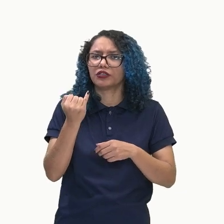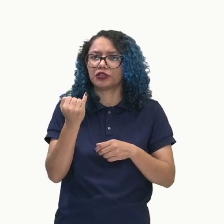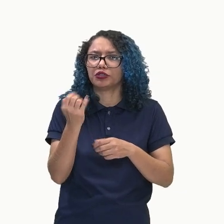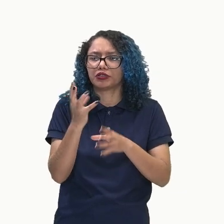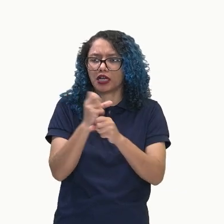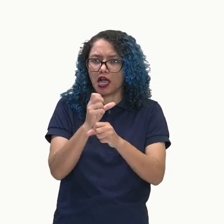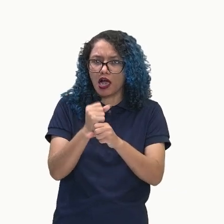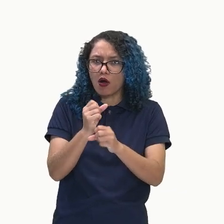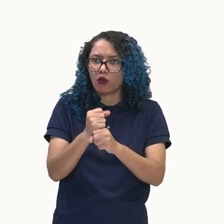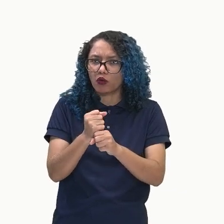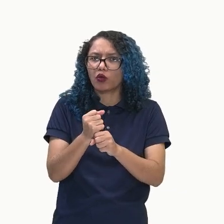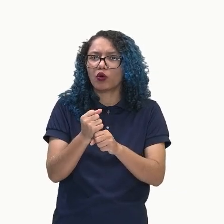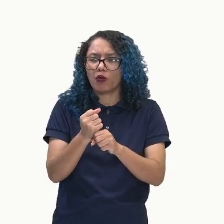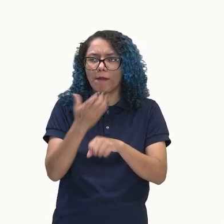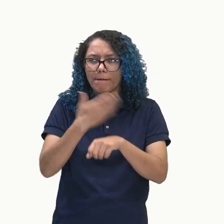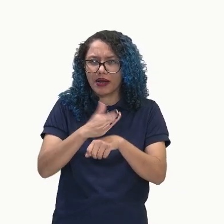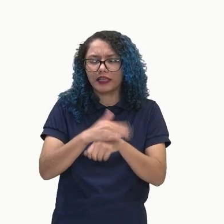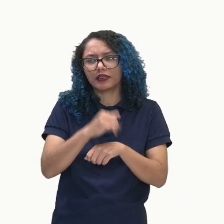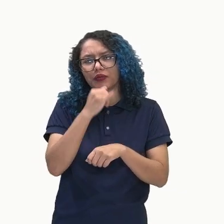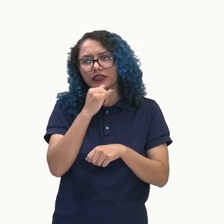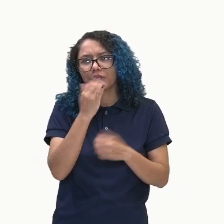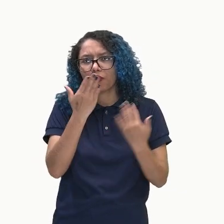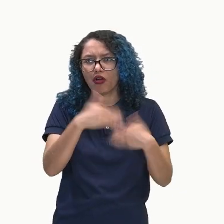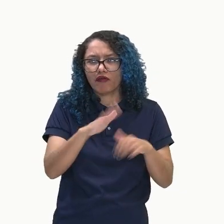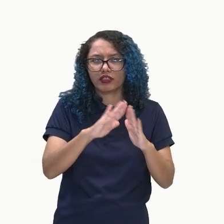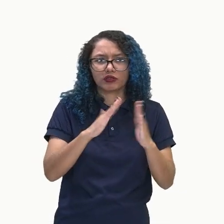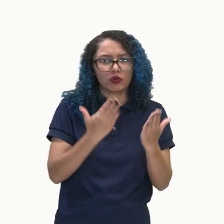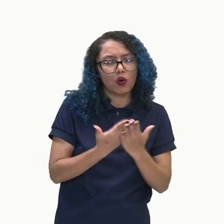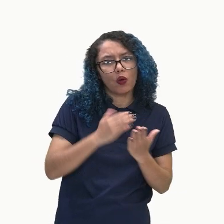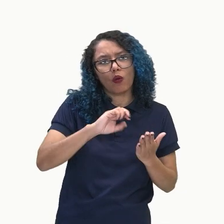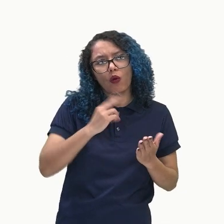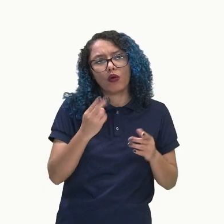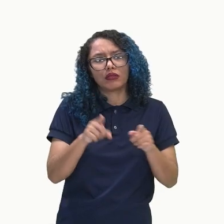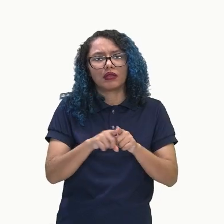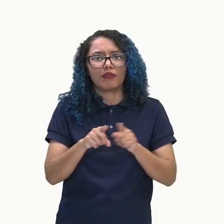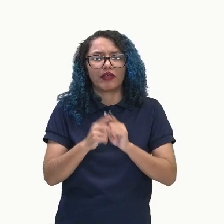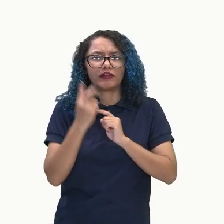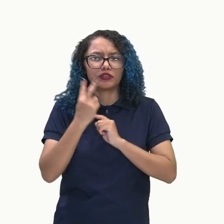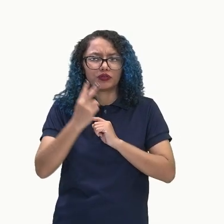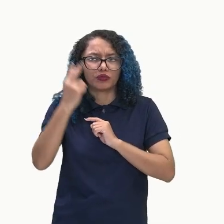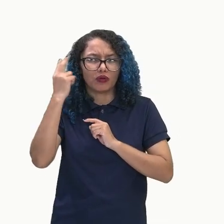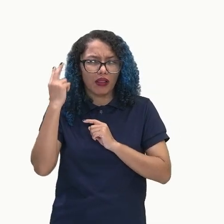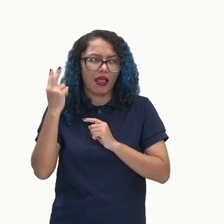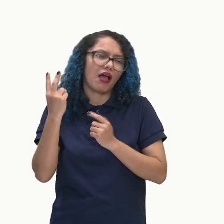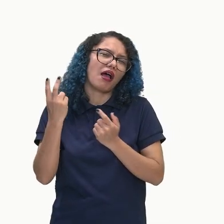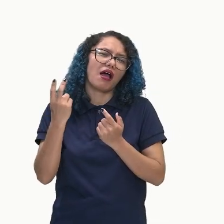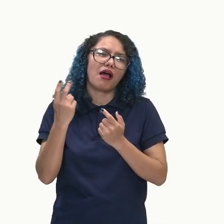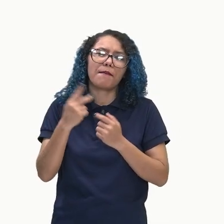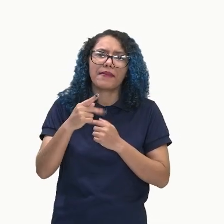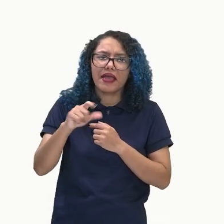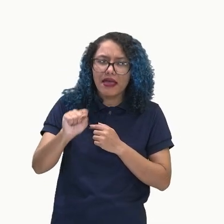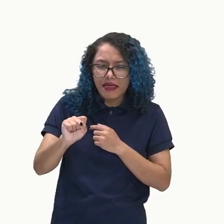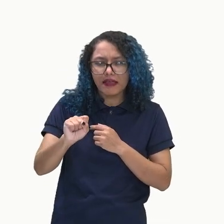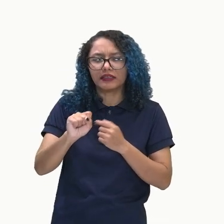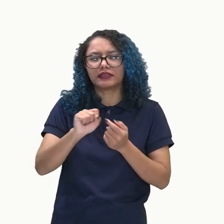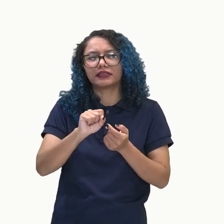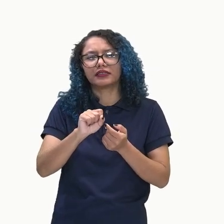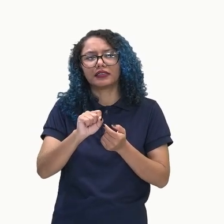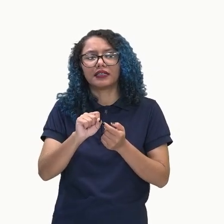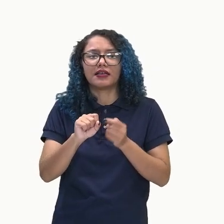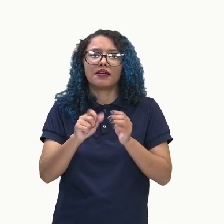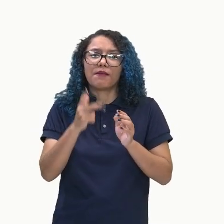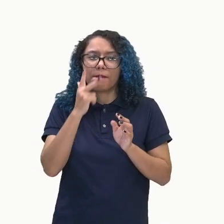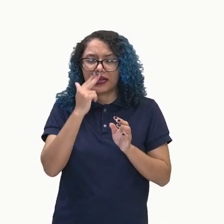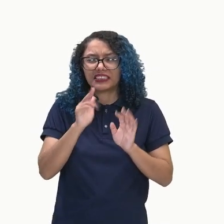viu? Questão de prova aí na escola, questão de vestibular, questão de processo seletivo, por ser algo que está tão ali presente no nosso